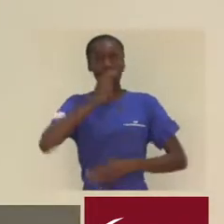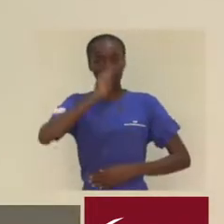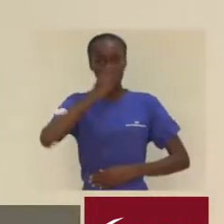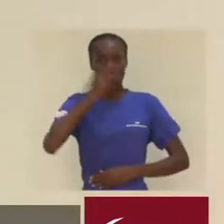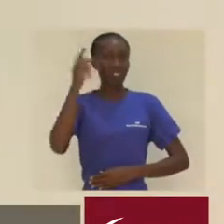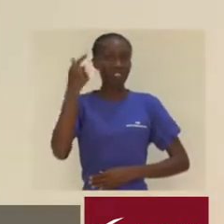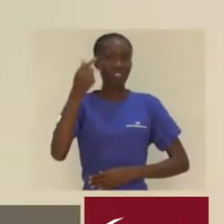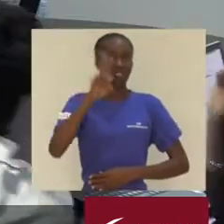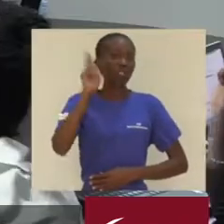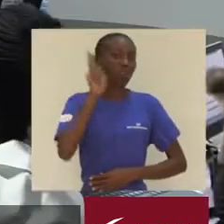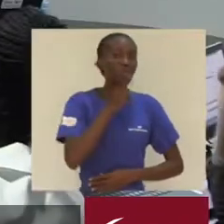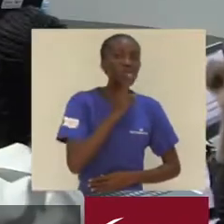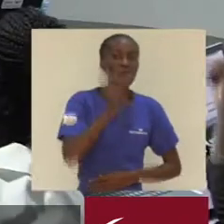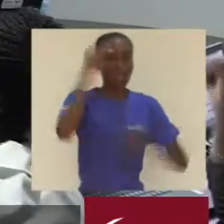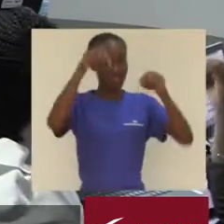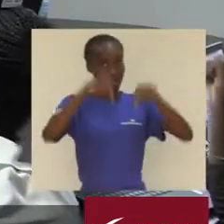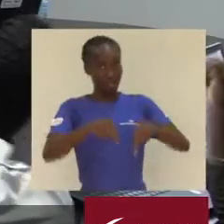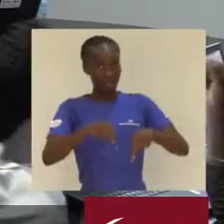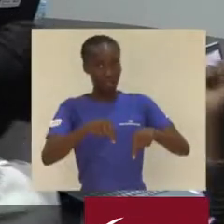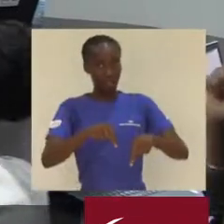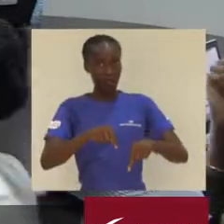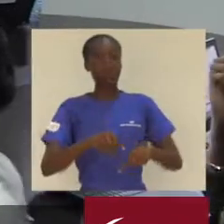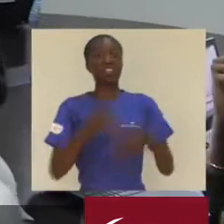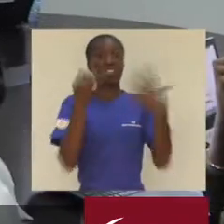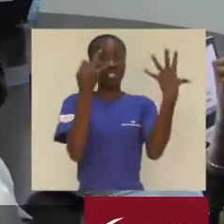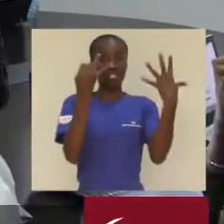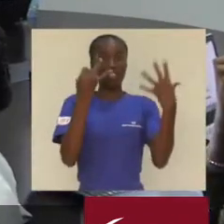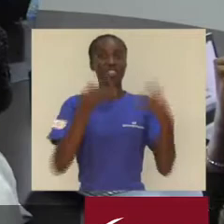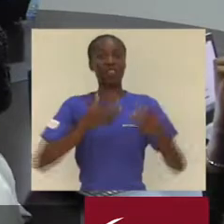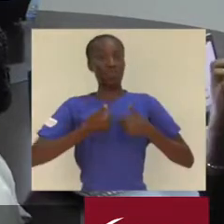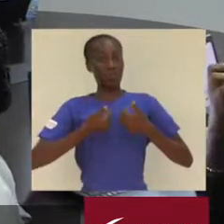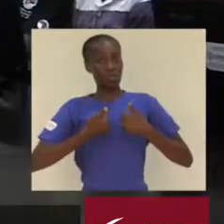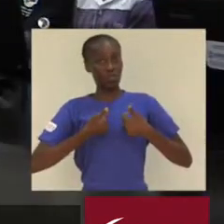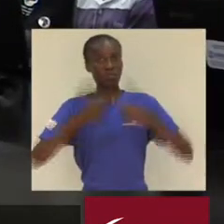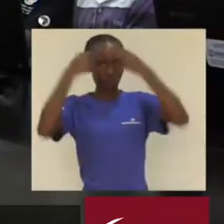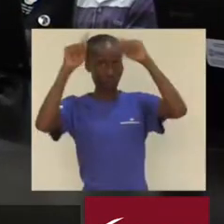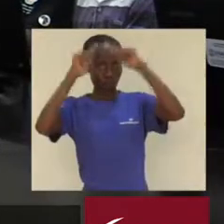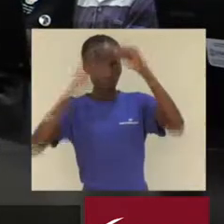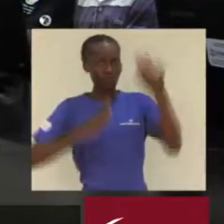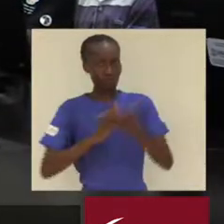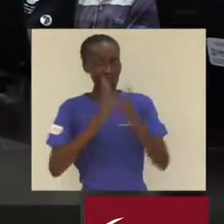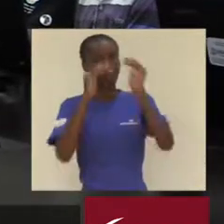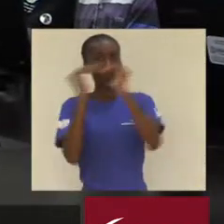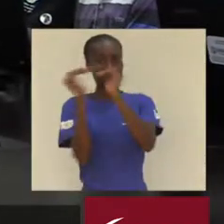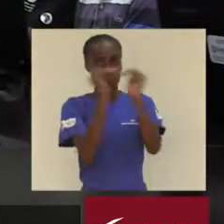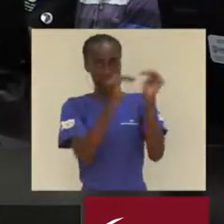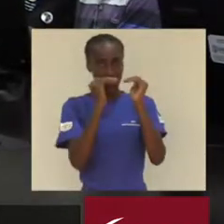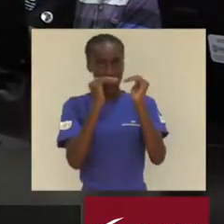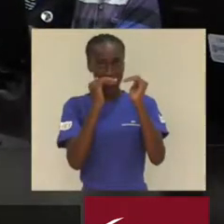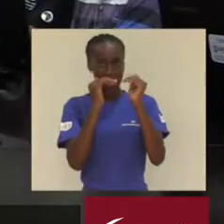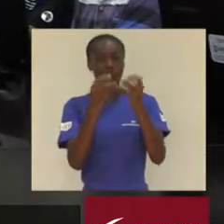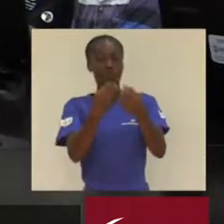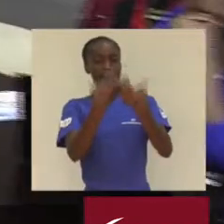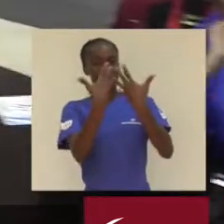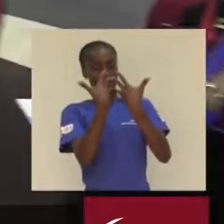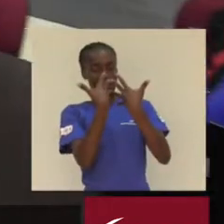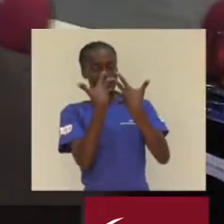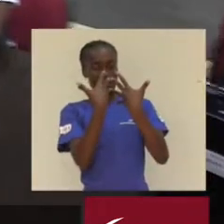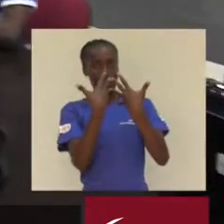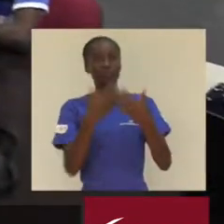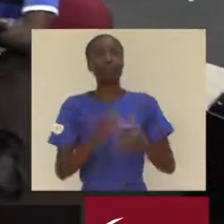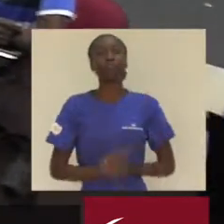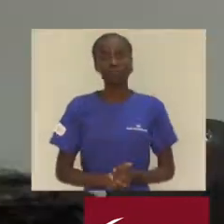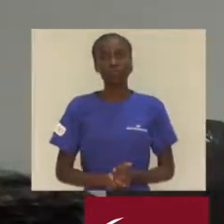treinamento para ser repórter da TV surdo. Aqui, com mais de 7 jovens, sonha com direitos iguais, particularmente no